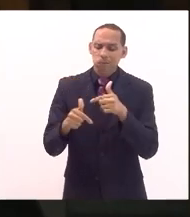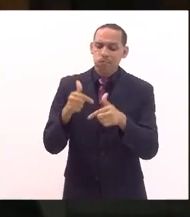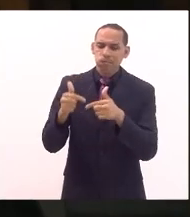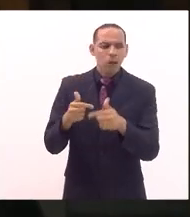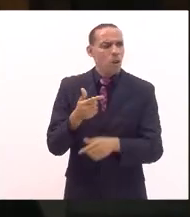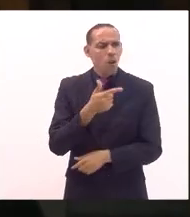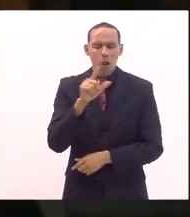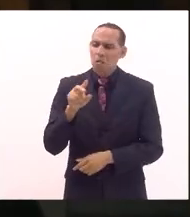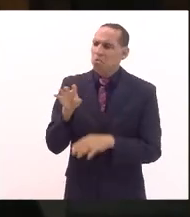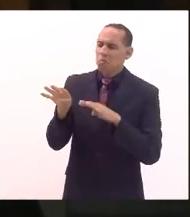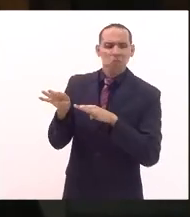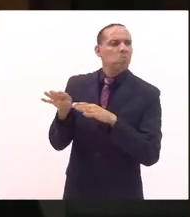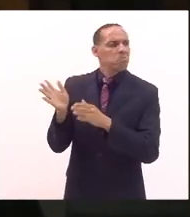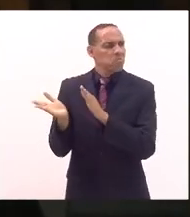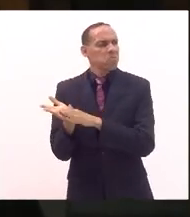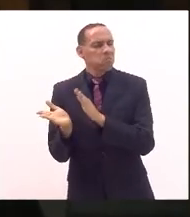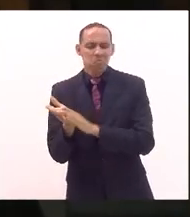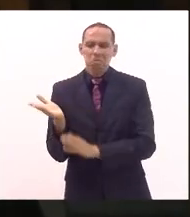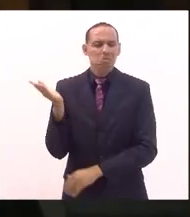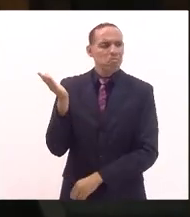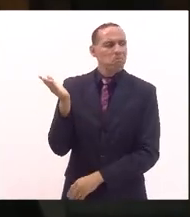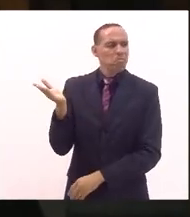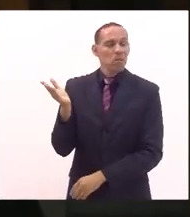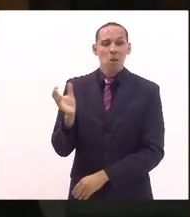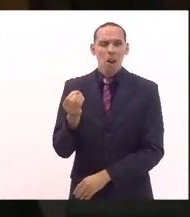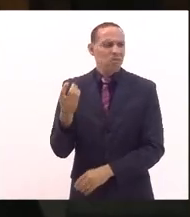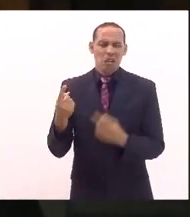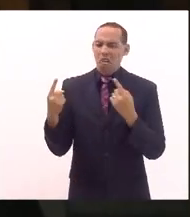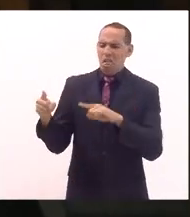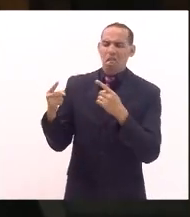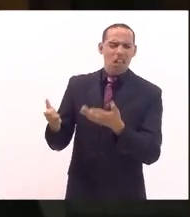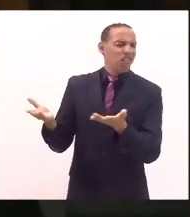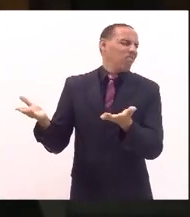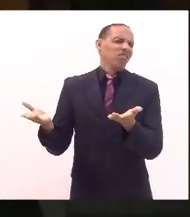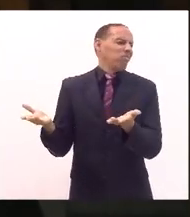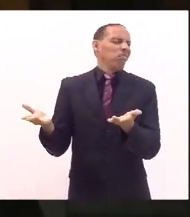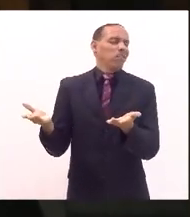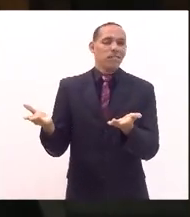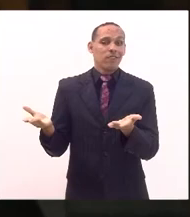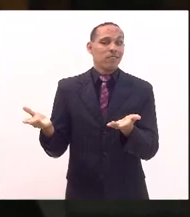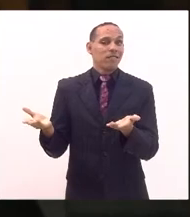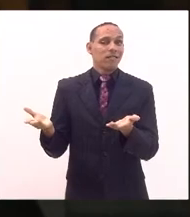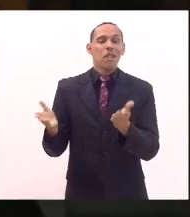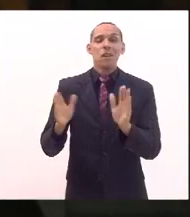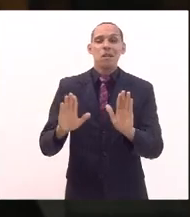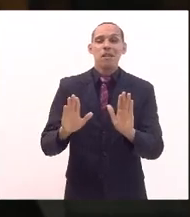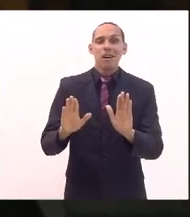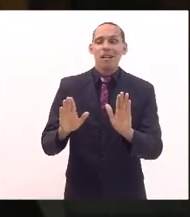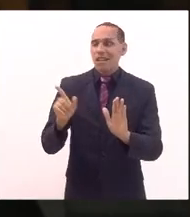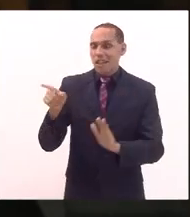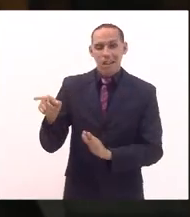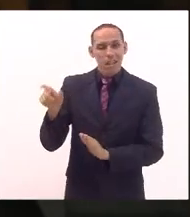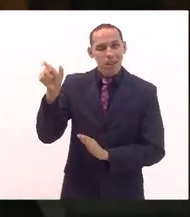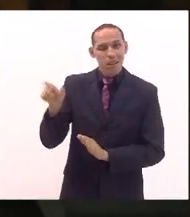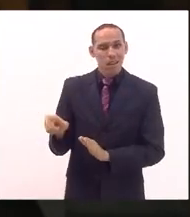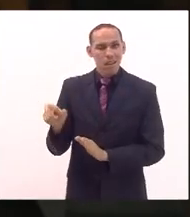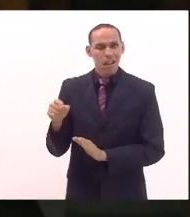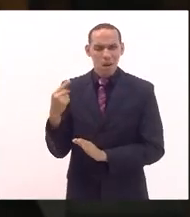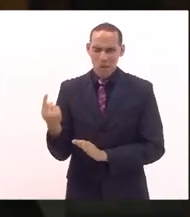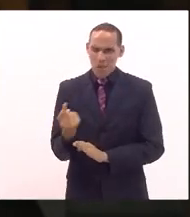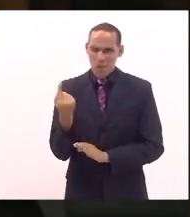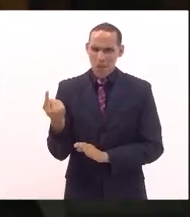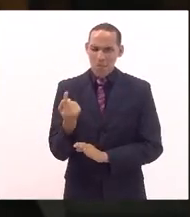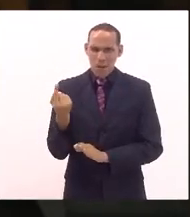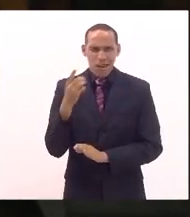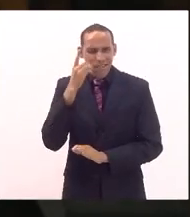elogiada e o até a criticada essa atuação não a solitária deputada Ana